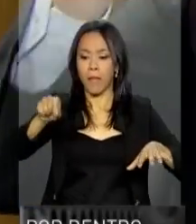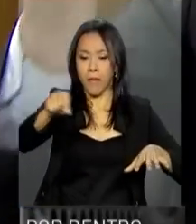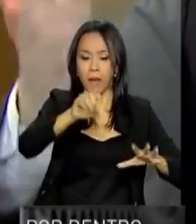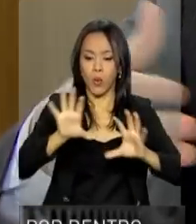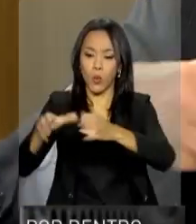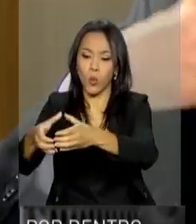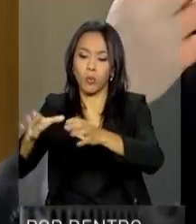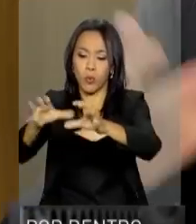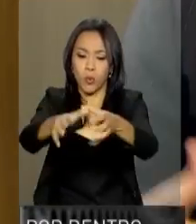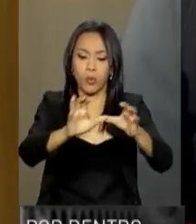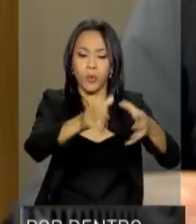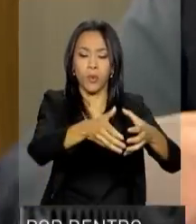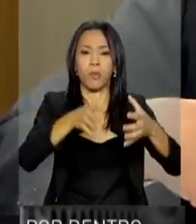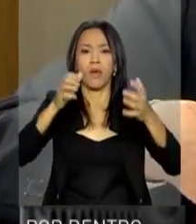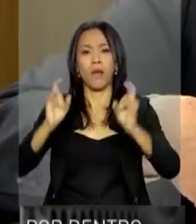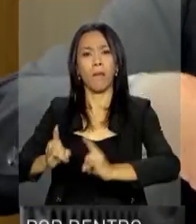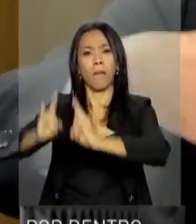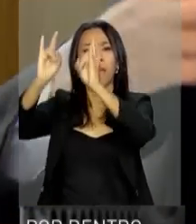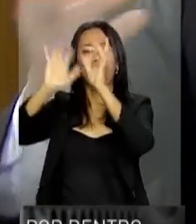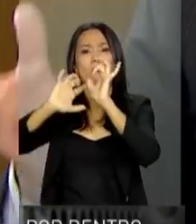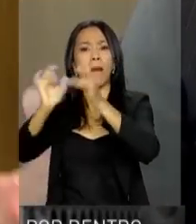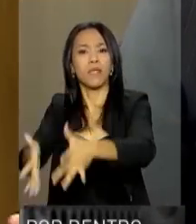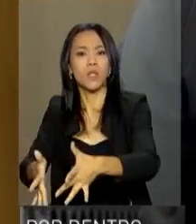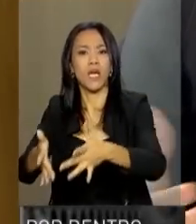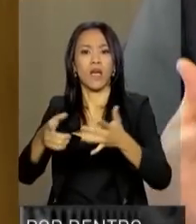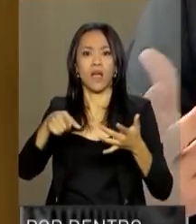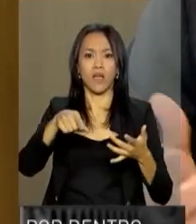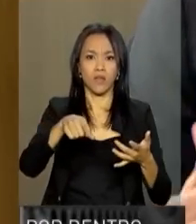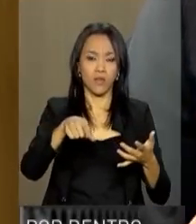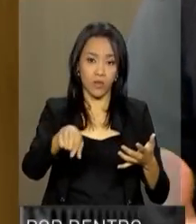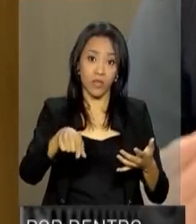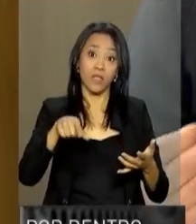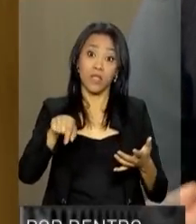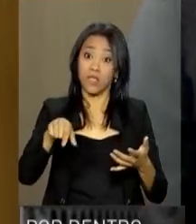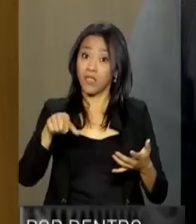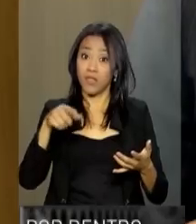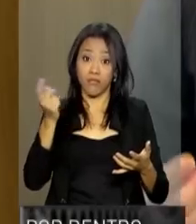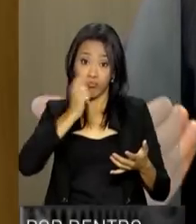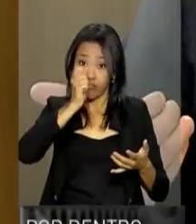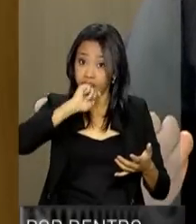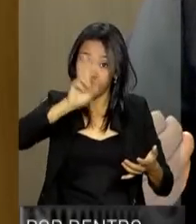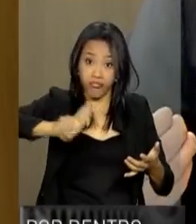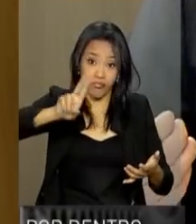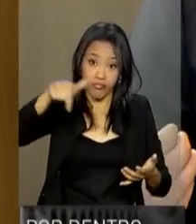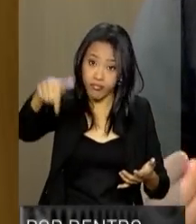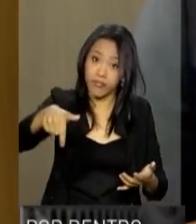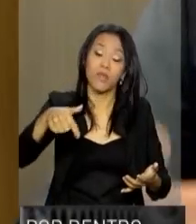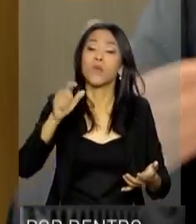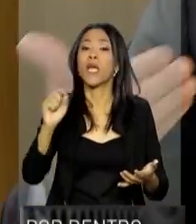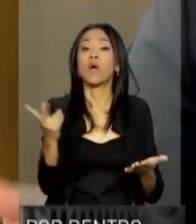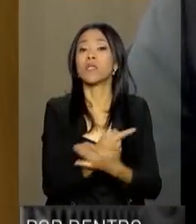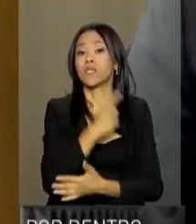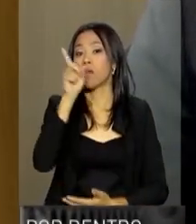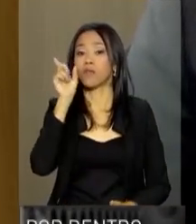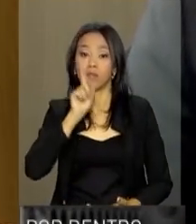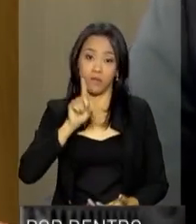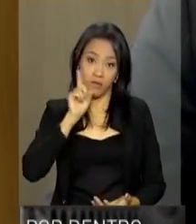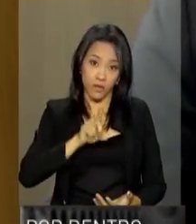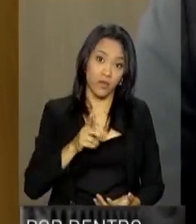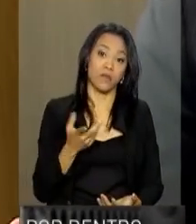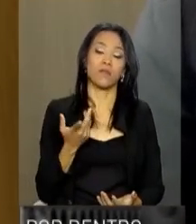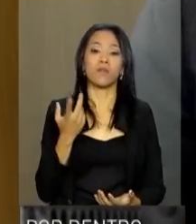prédios abandonados em uma situação de total de descontrole que aconteceu os estados unidos e o